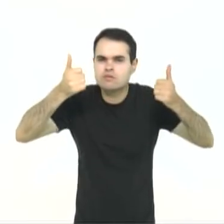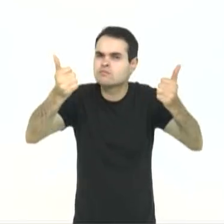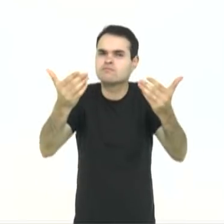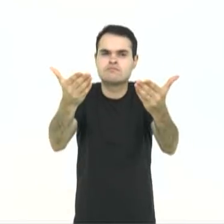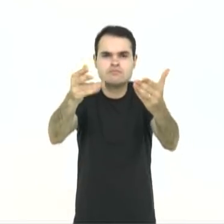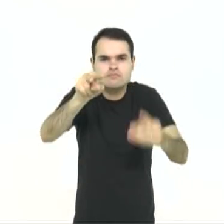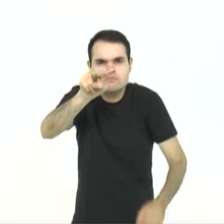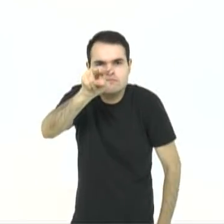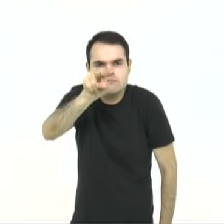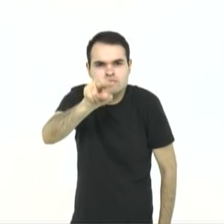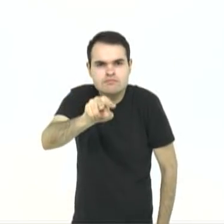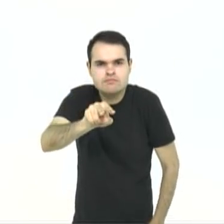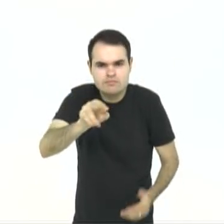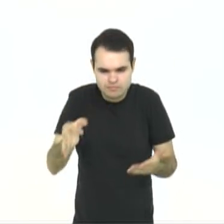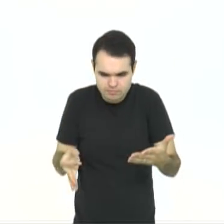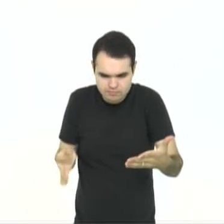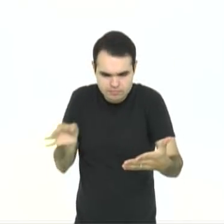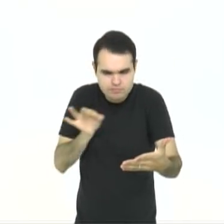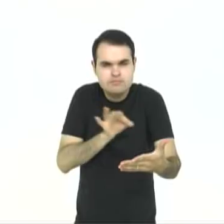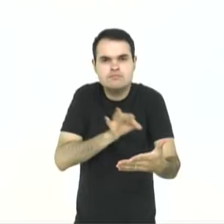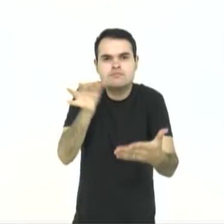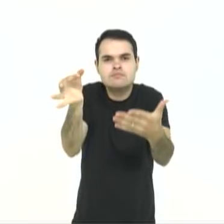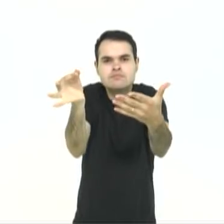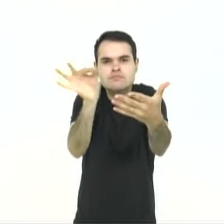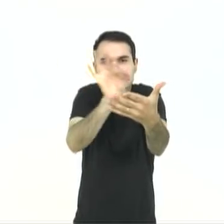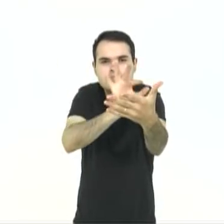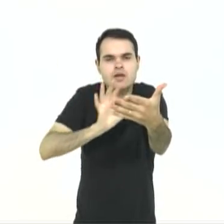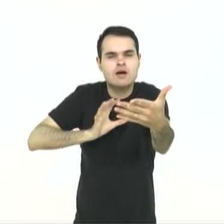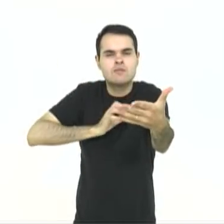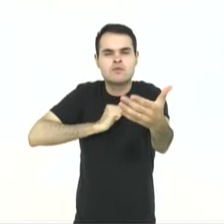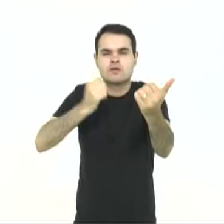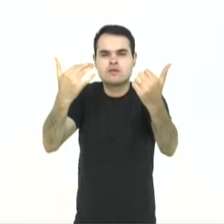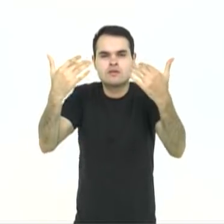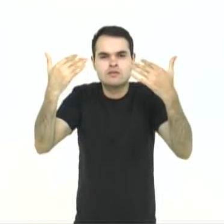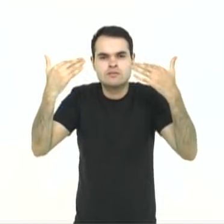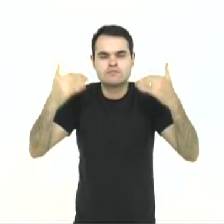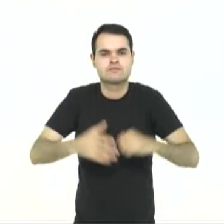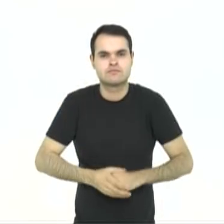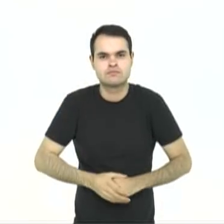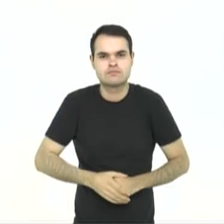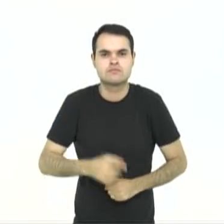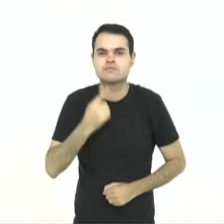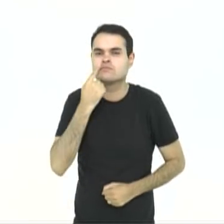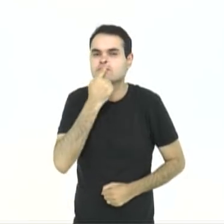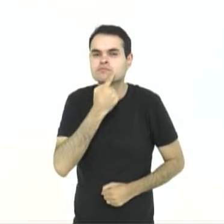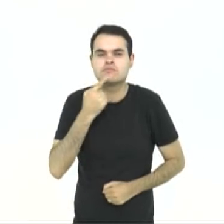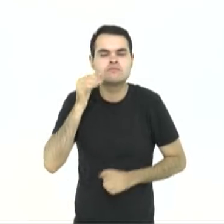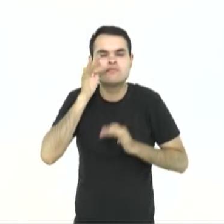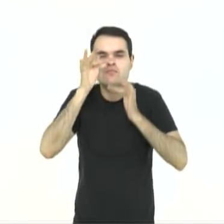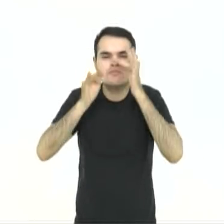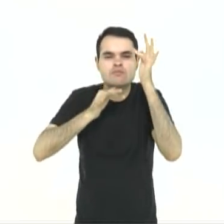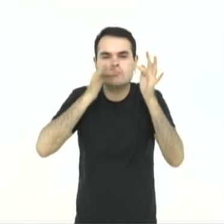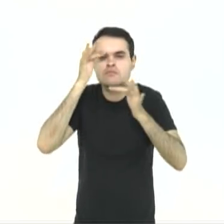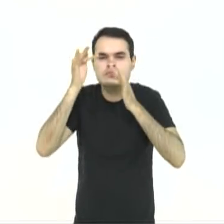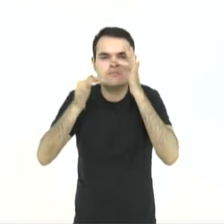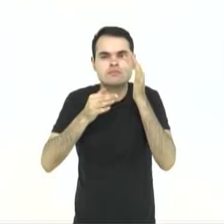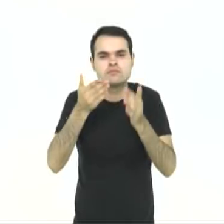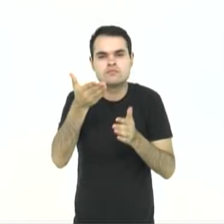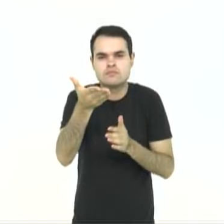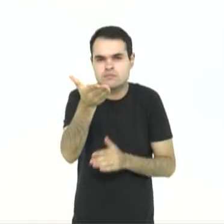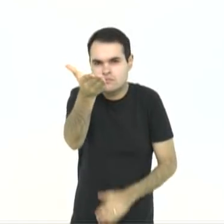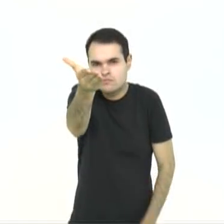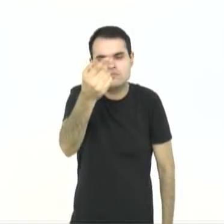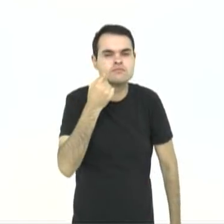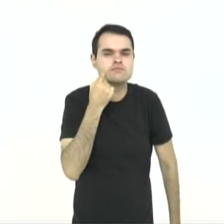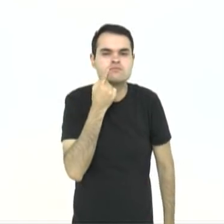se leia a página do amor? Flores me são teus lábios, onde há mais bela flor?